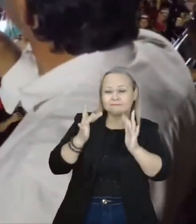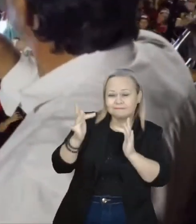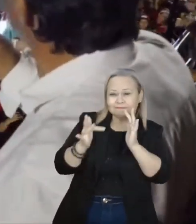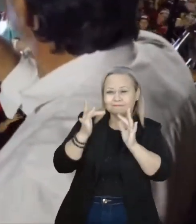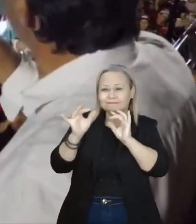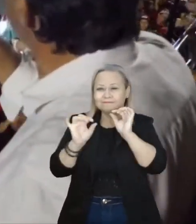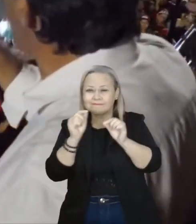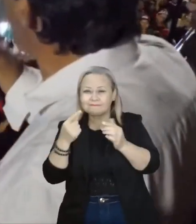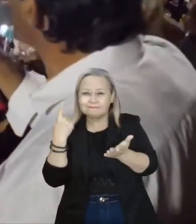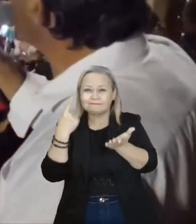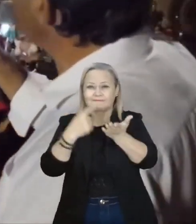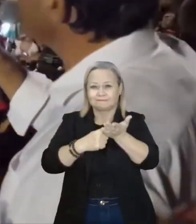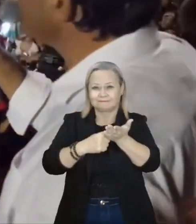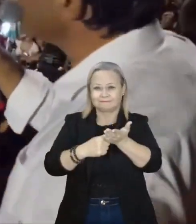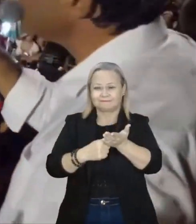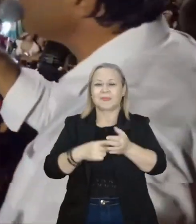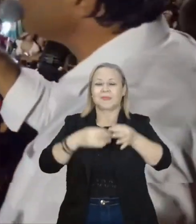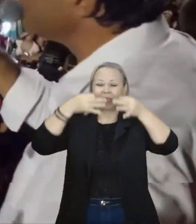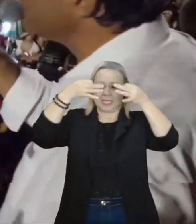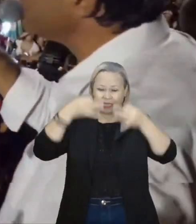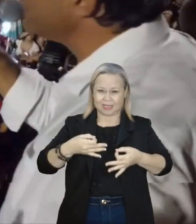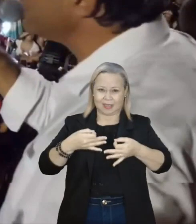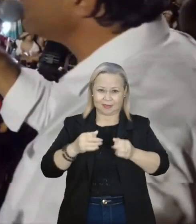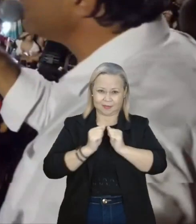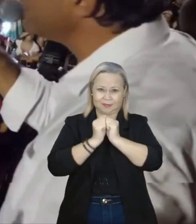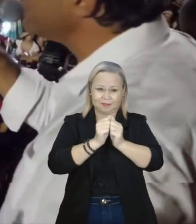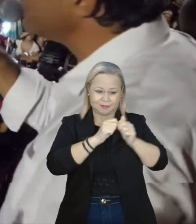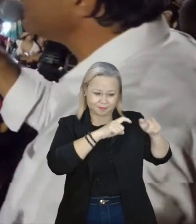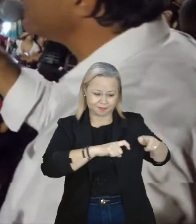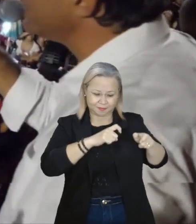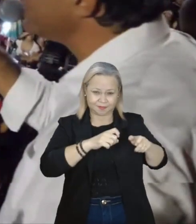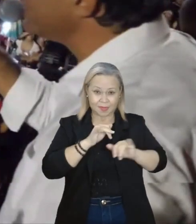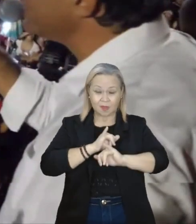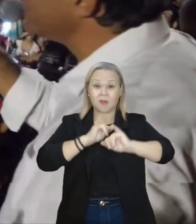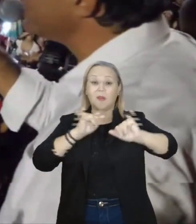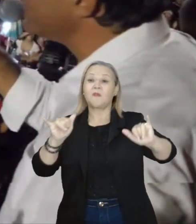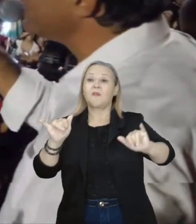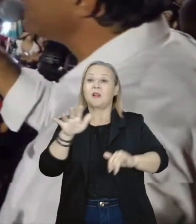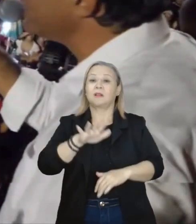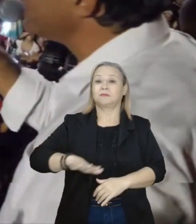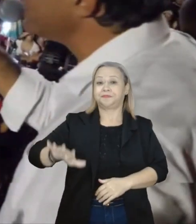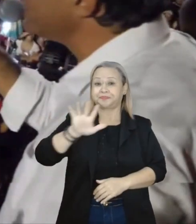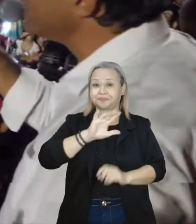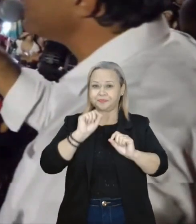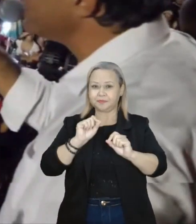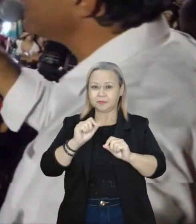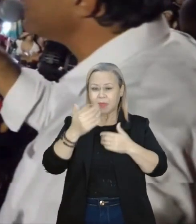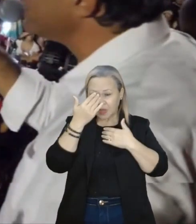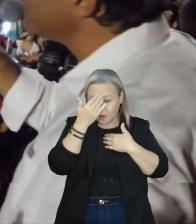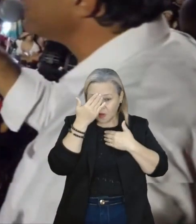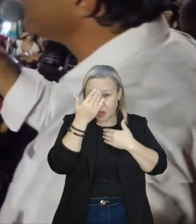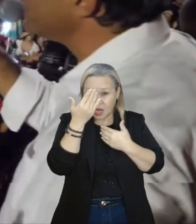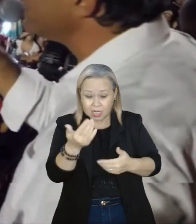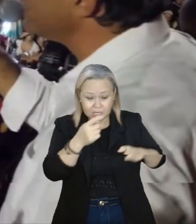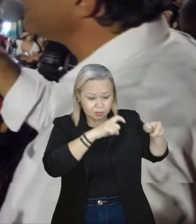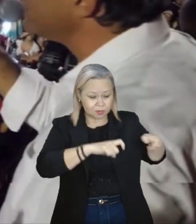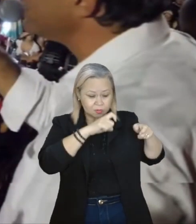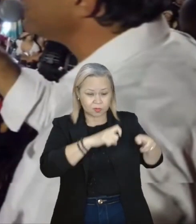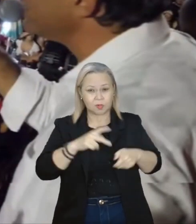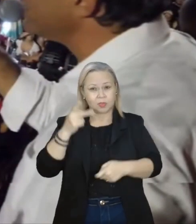certo com o nosso interior. E eu vou dizer para vocês uma coisa. Eu agradeço o interior de São